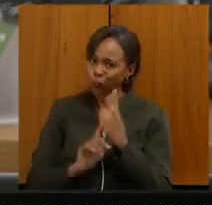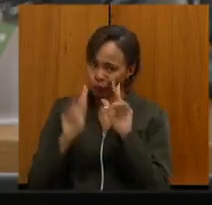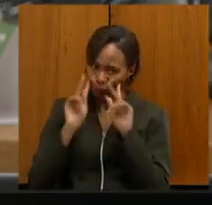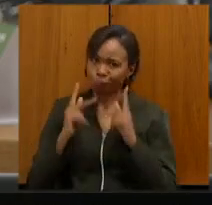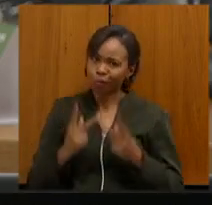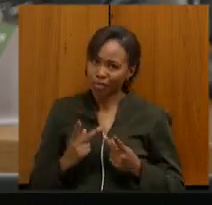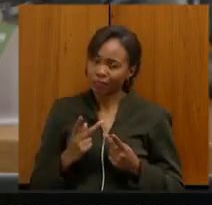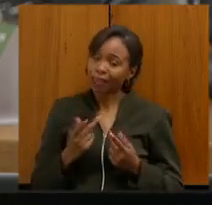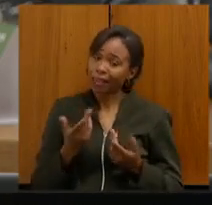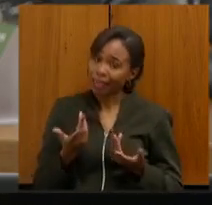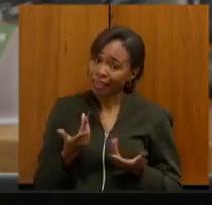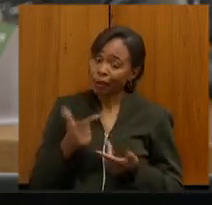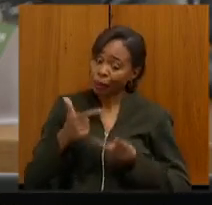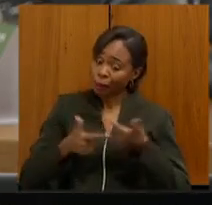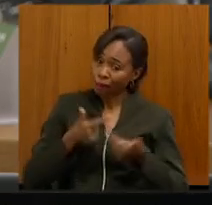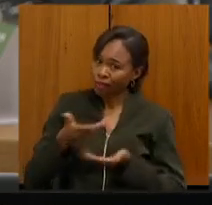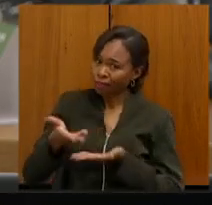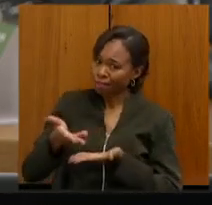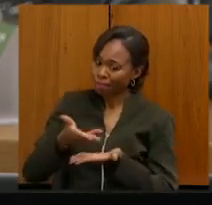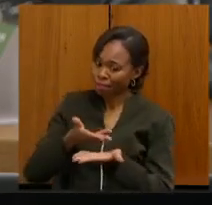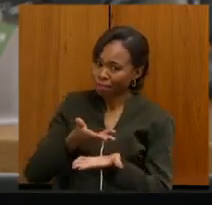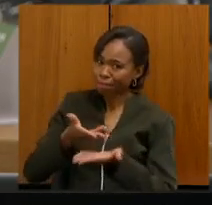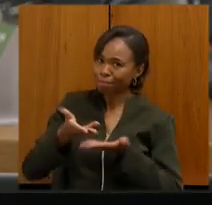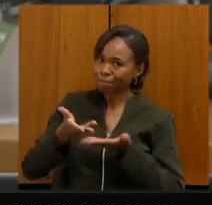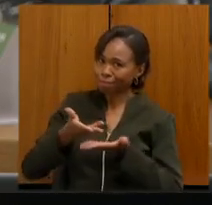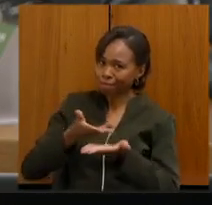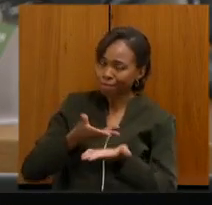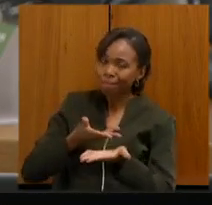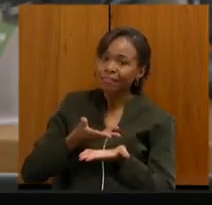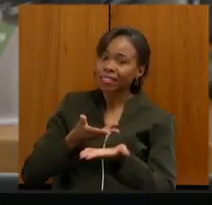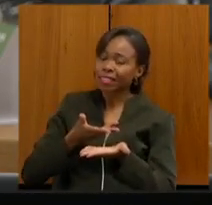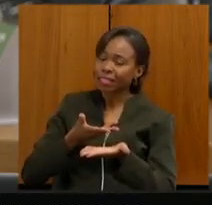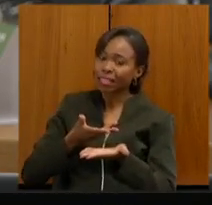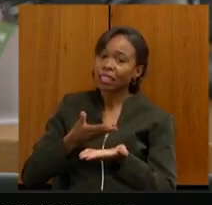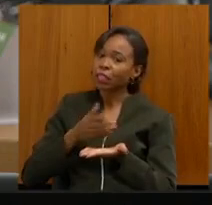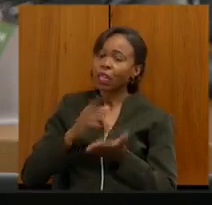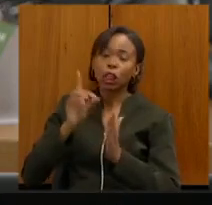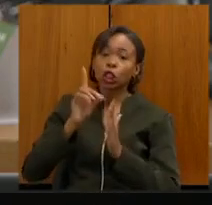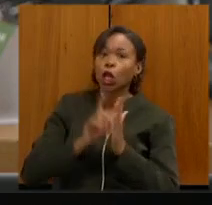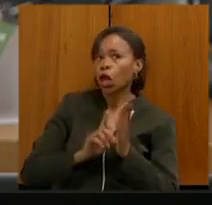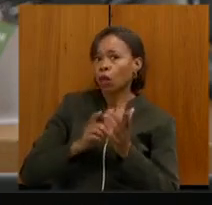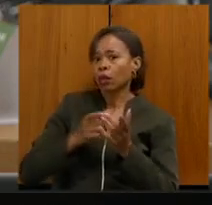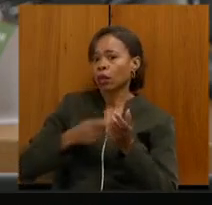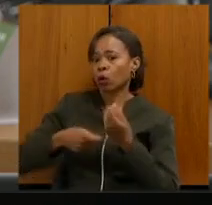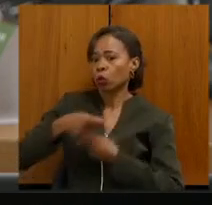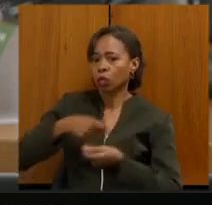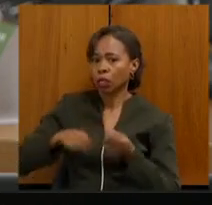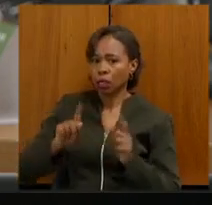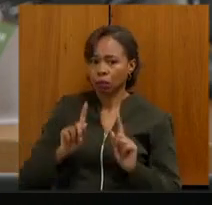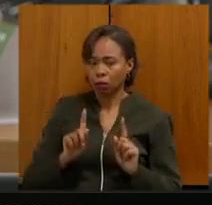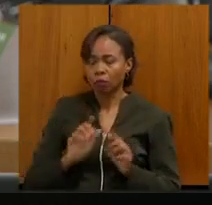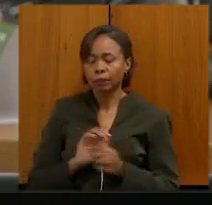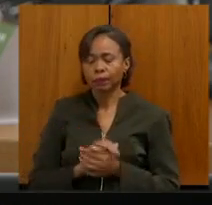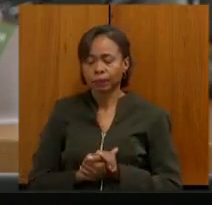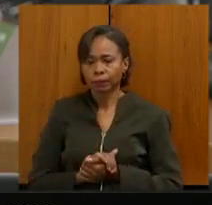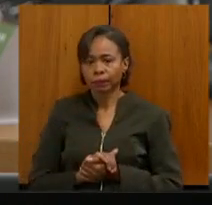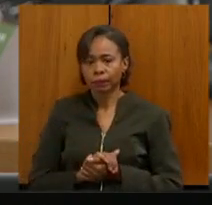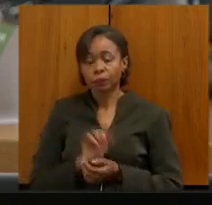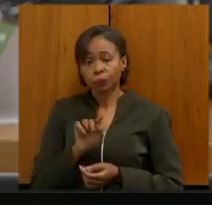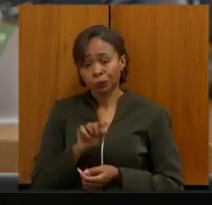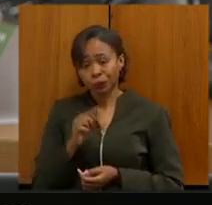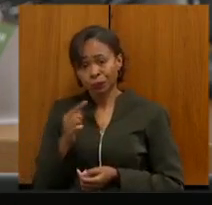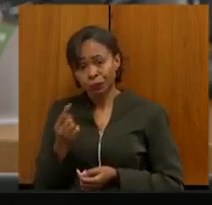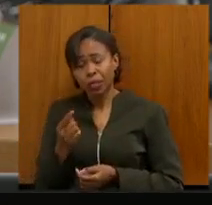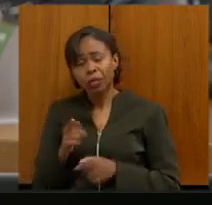essa é a mediação com qual a gente trabalha não é uma medicação que se negocia direito bom por outro lado ela